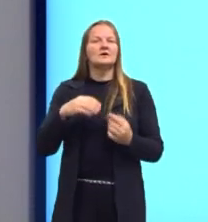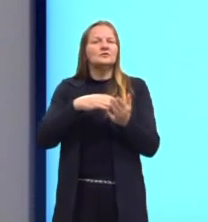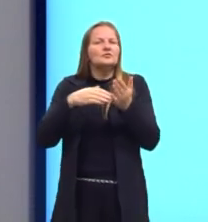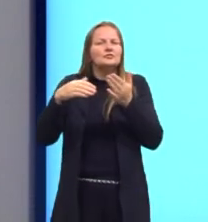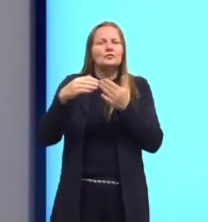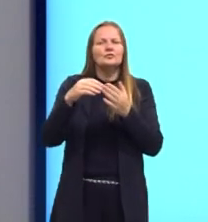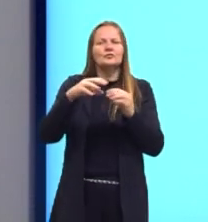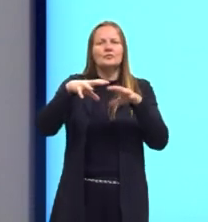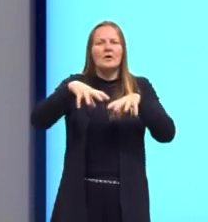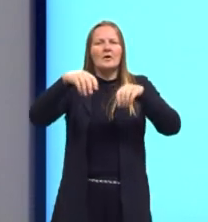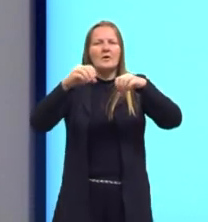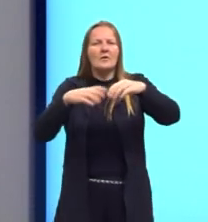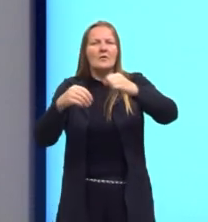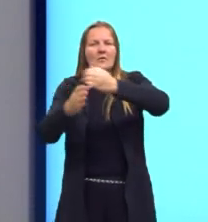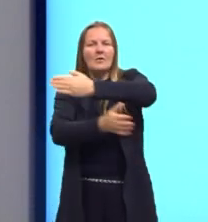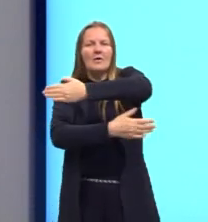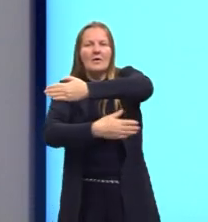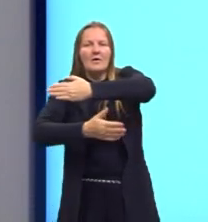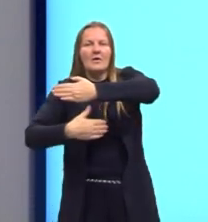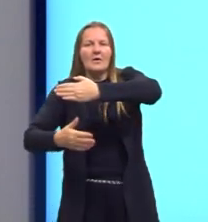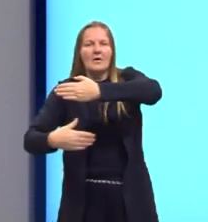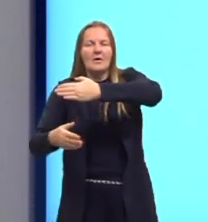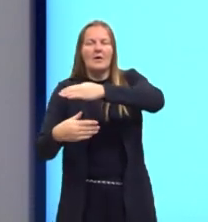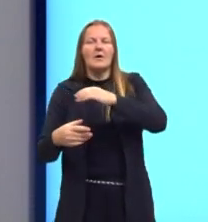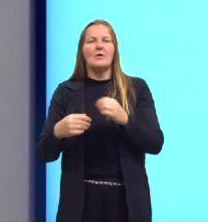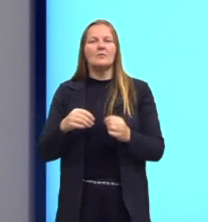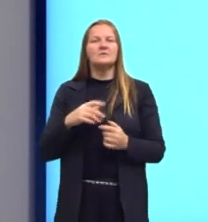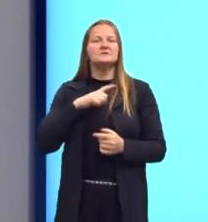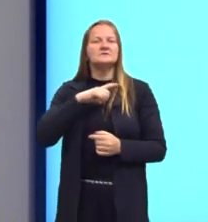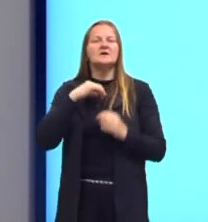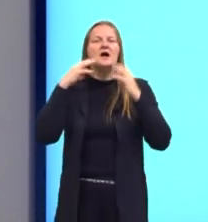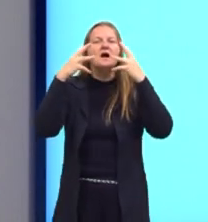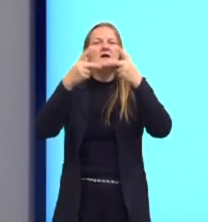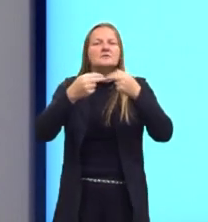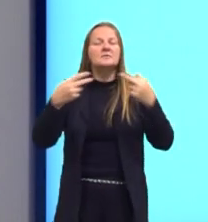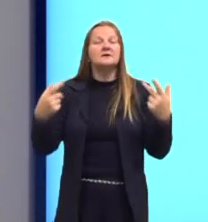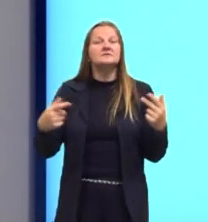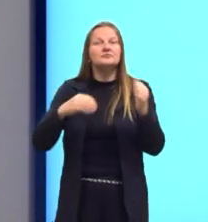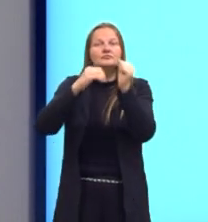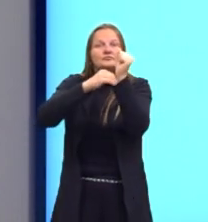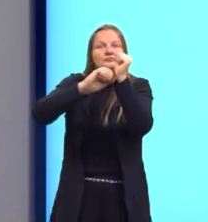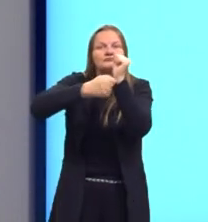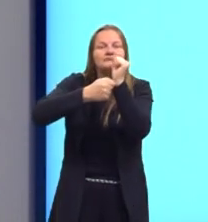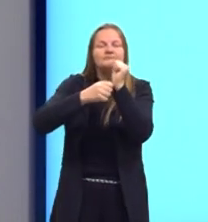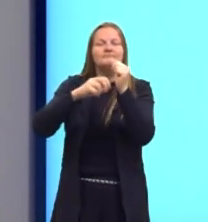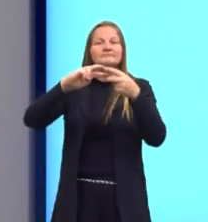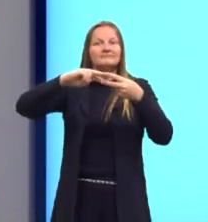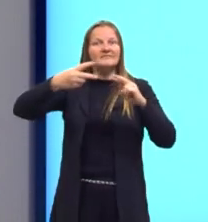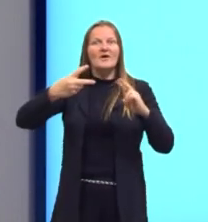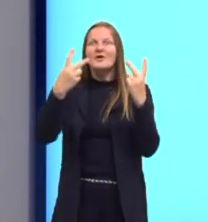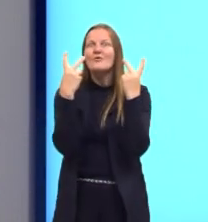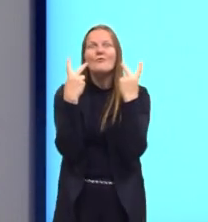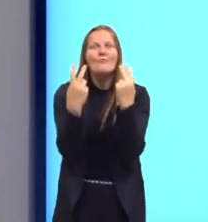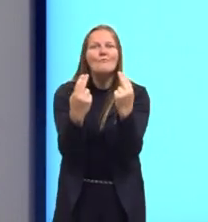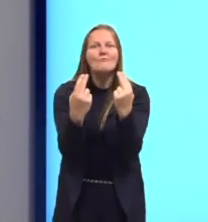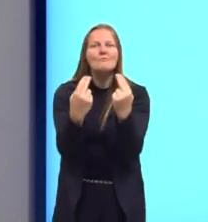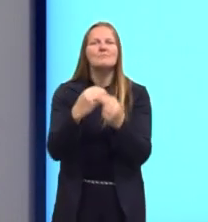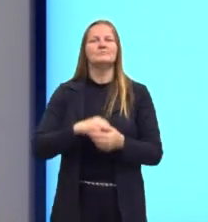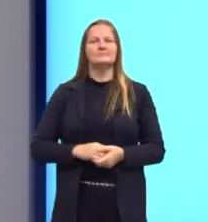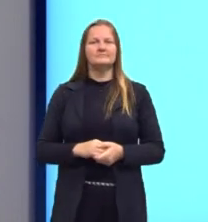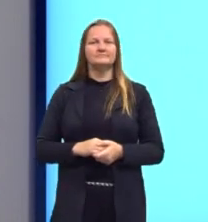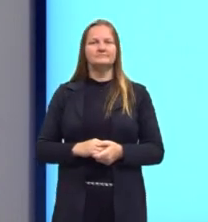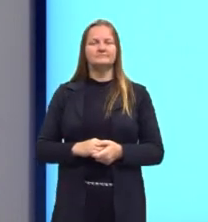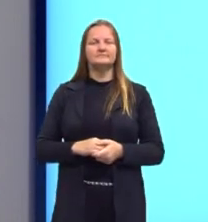protistas algas plantas animais todos os seres vivos têm o mesmo código genético representado Então